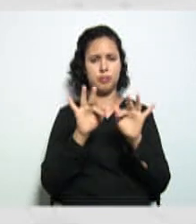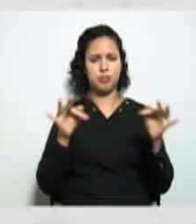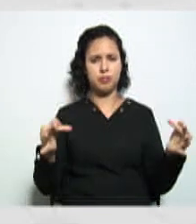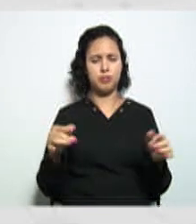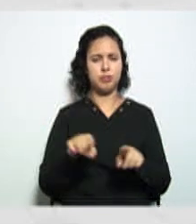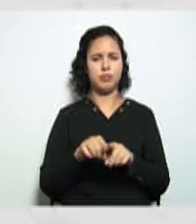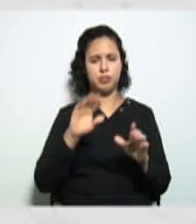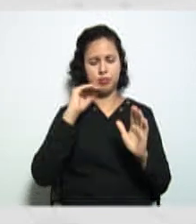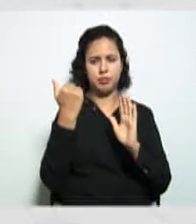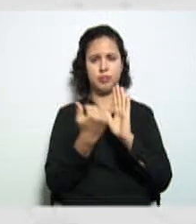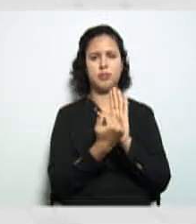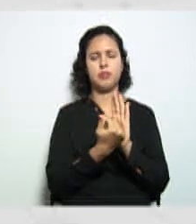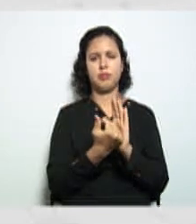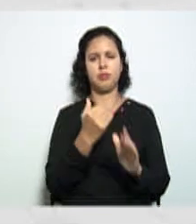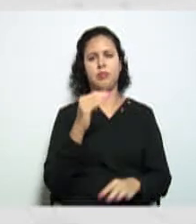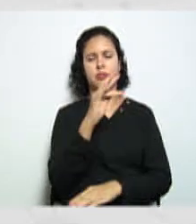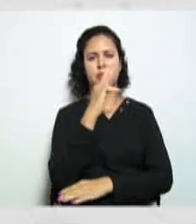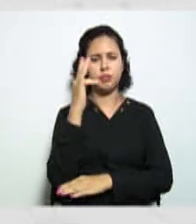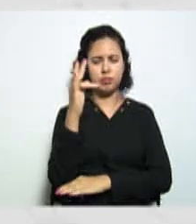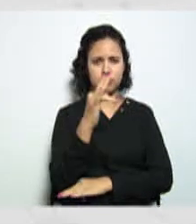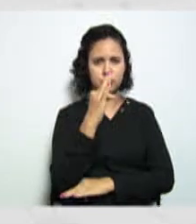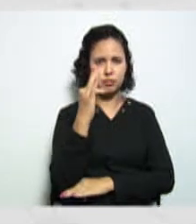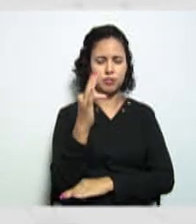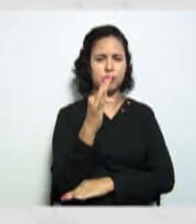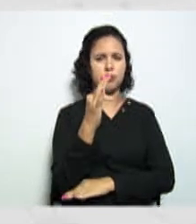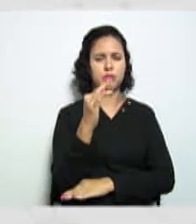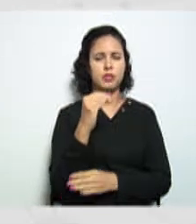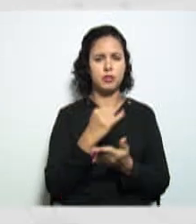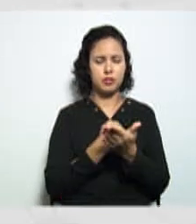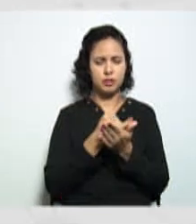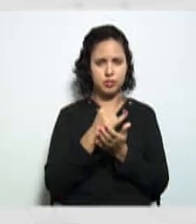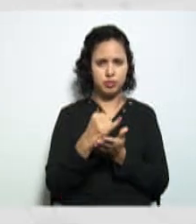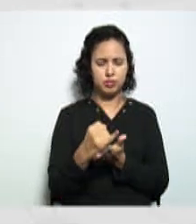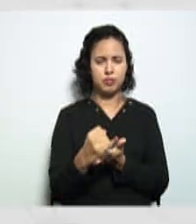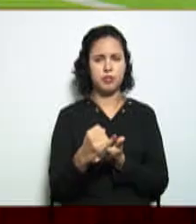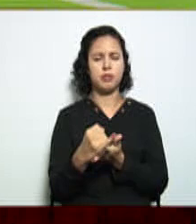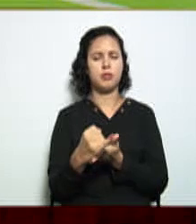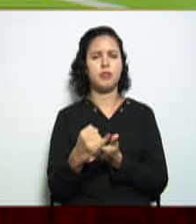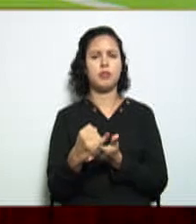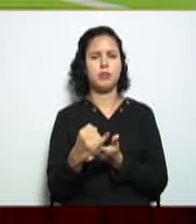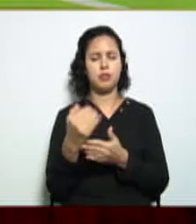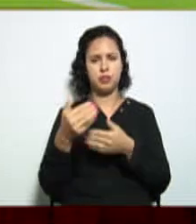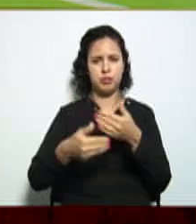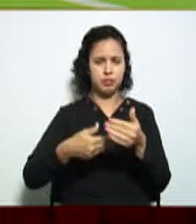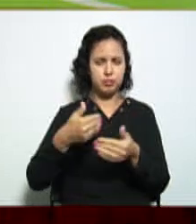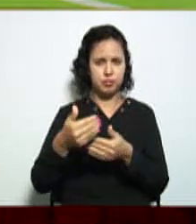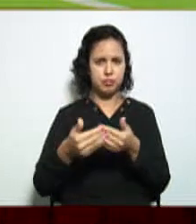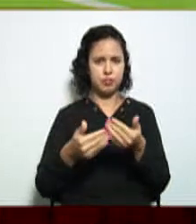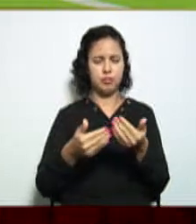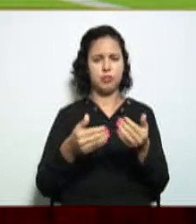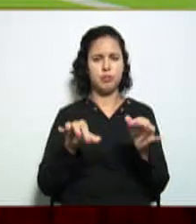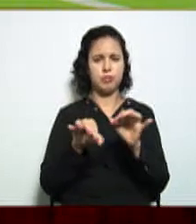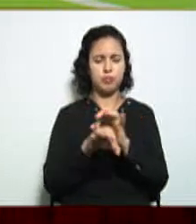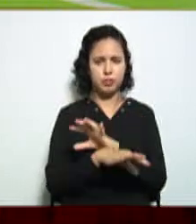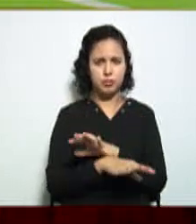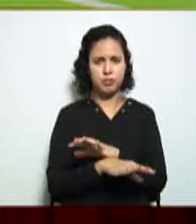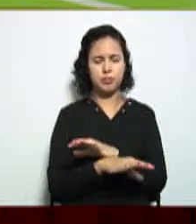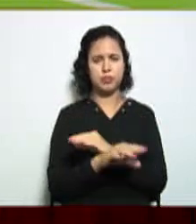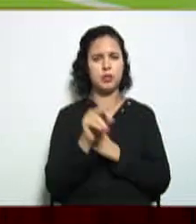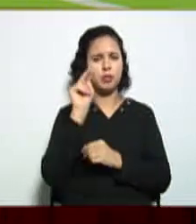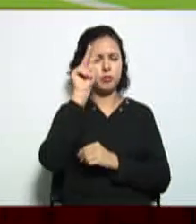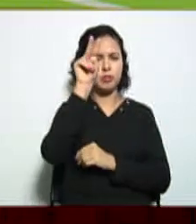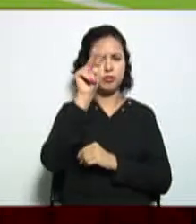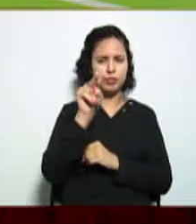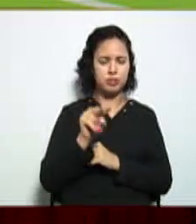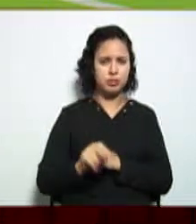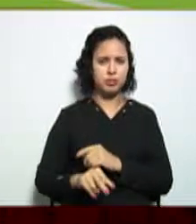da norma. Ele está construído de forma que eu tenho introdução, um desenvolvimento e uma conclusão. Eu consigo ver tudo isso